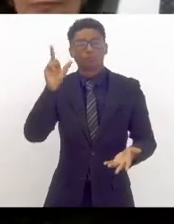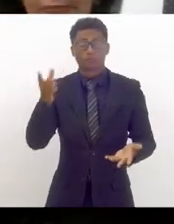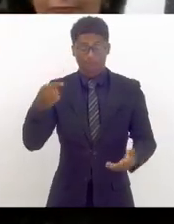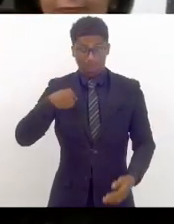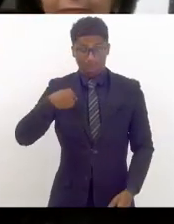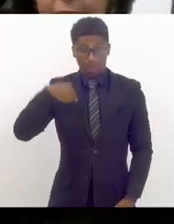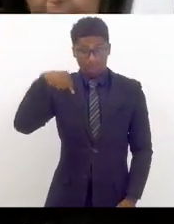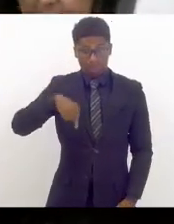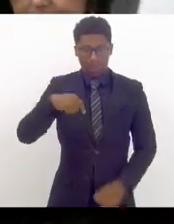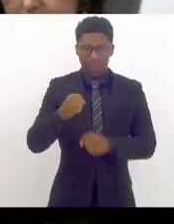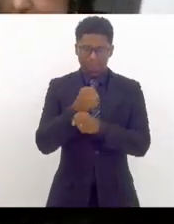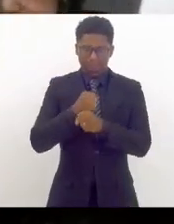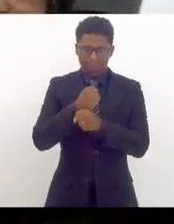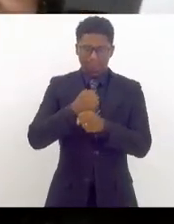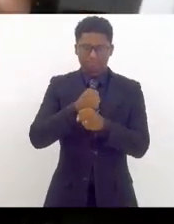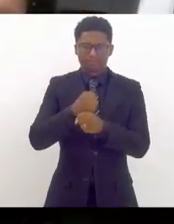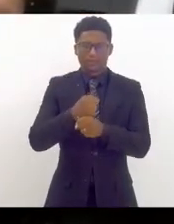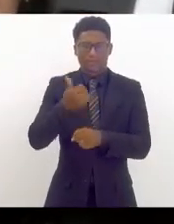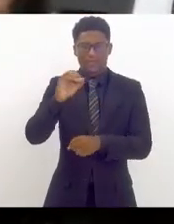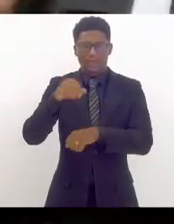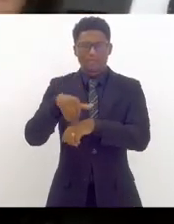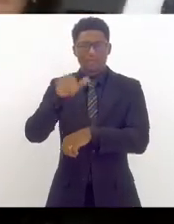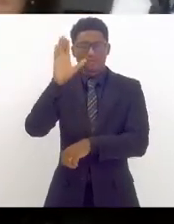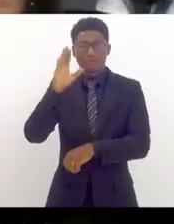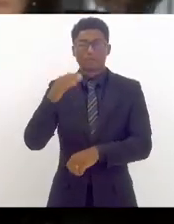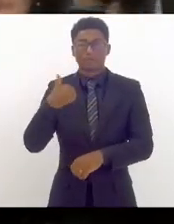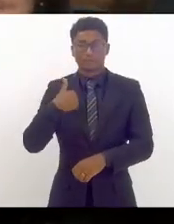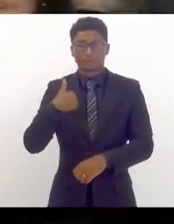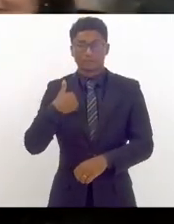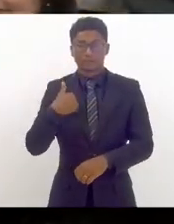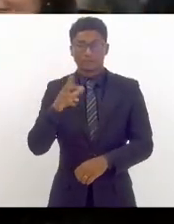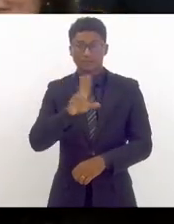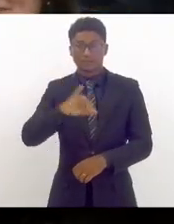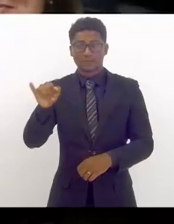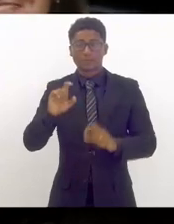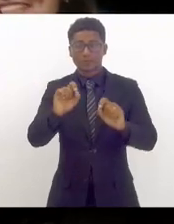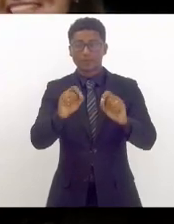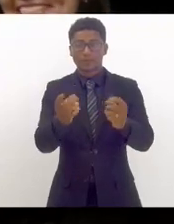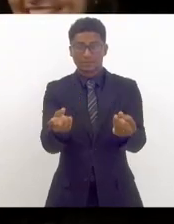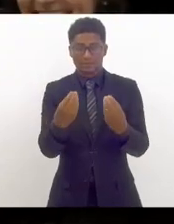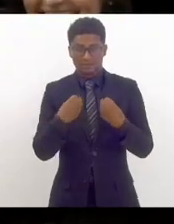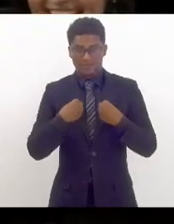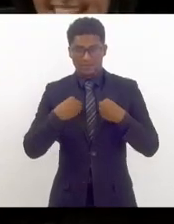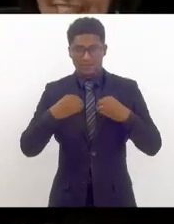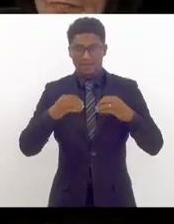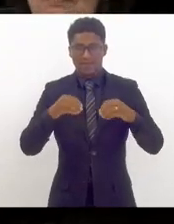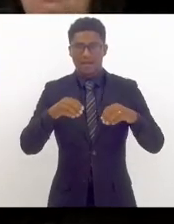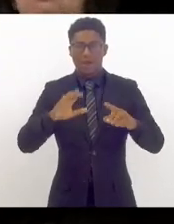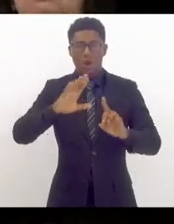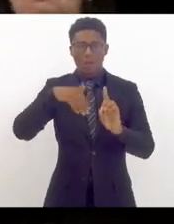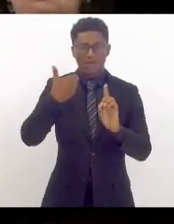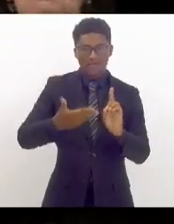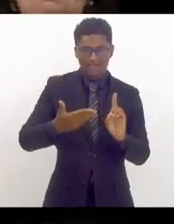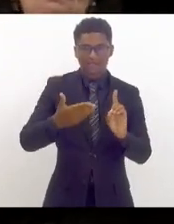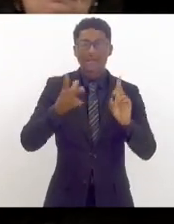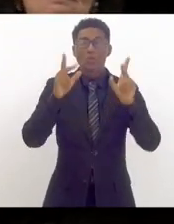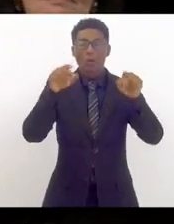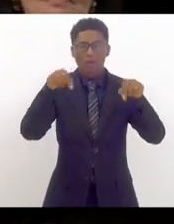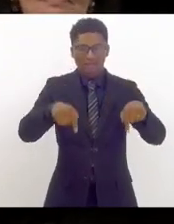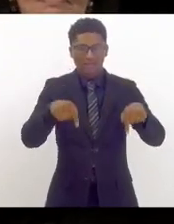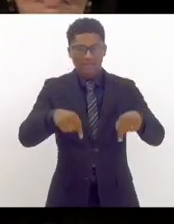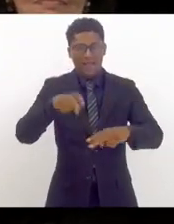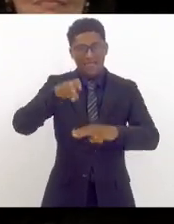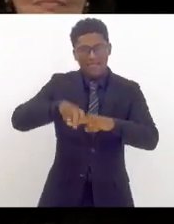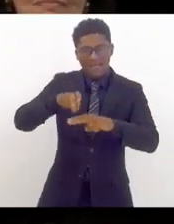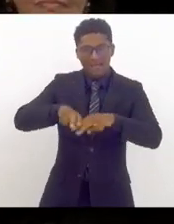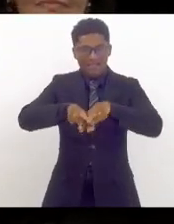tenho tantos mandatos que vou ganhar uma plaquinha daquela para ser patrimonializada aqui na casa, que nem os móveis daqui. Eu posso dizer